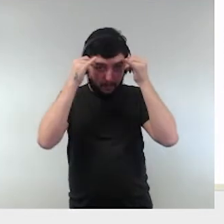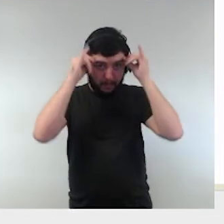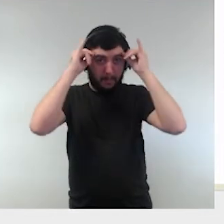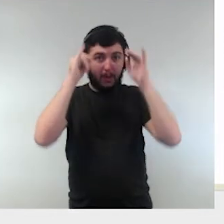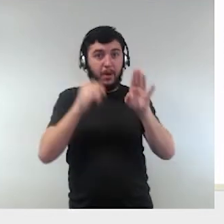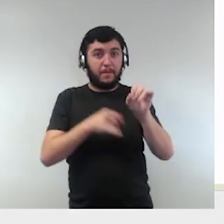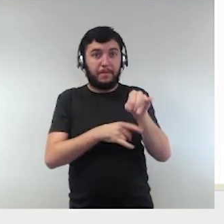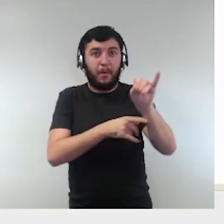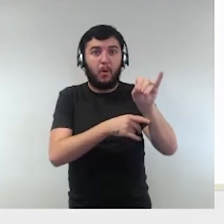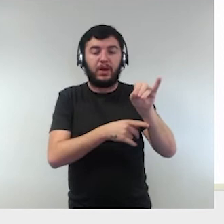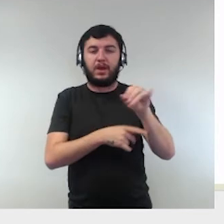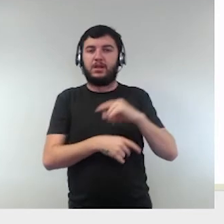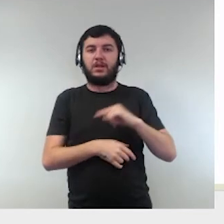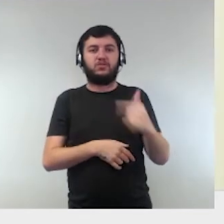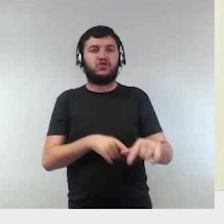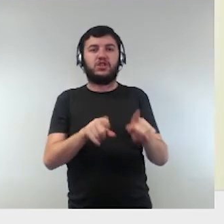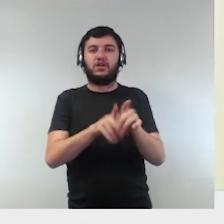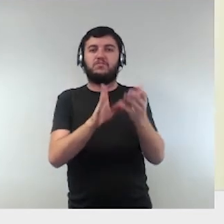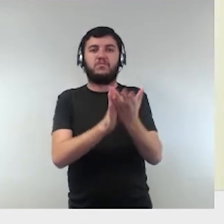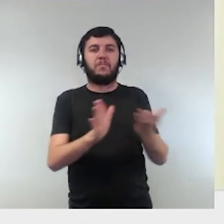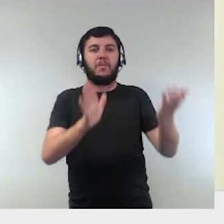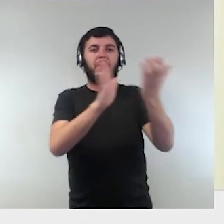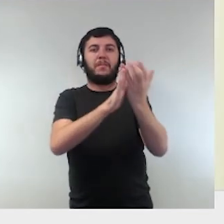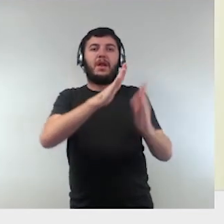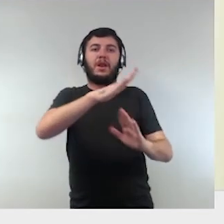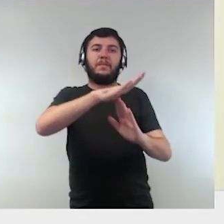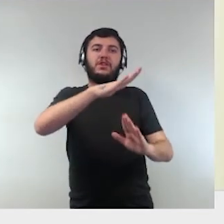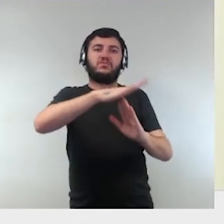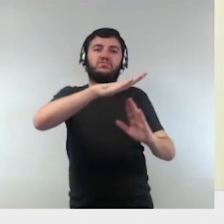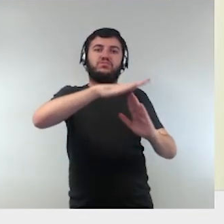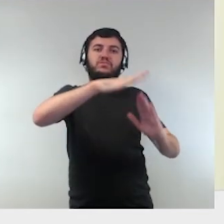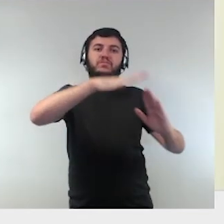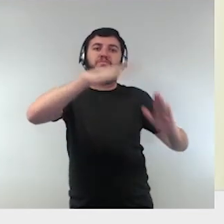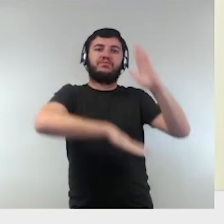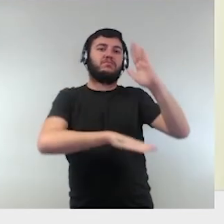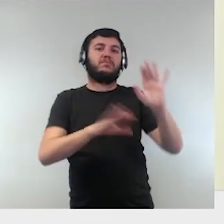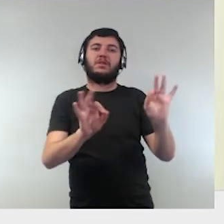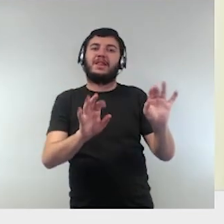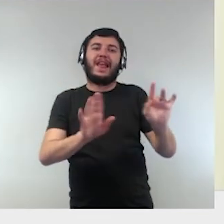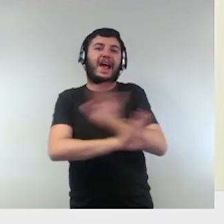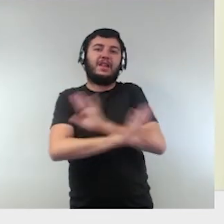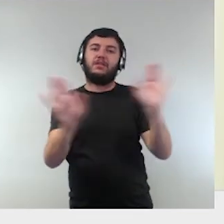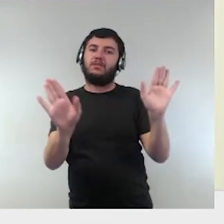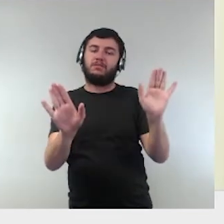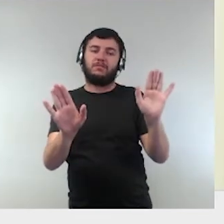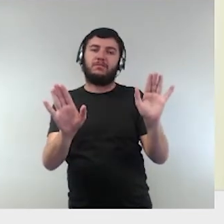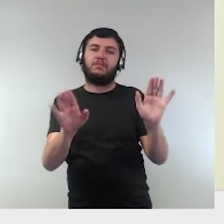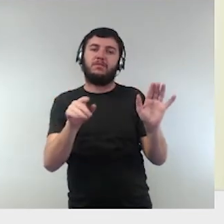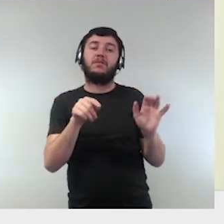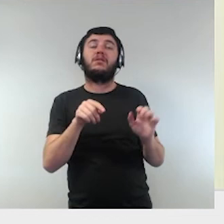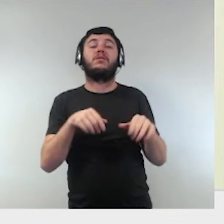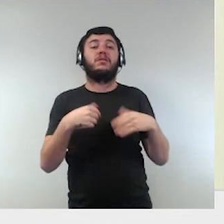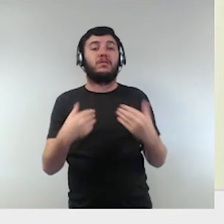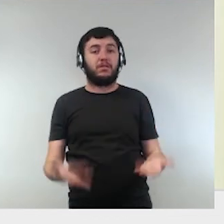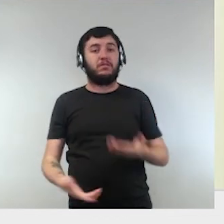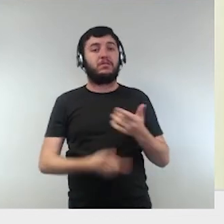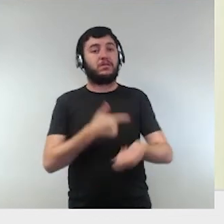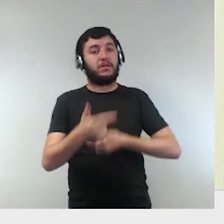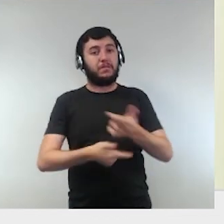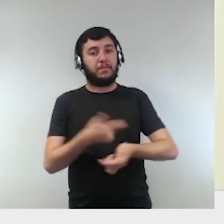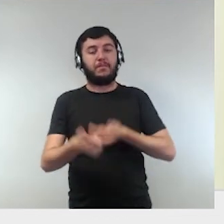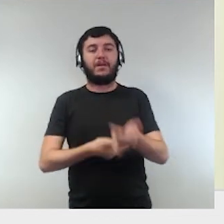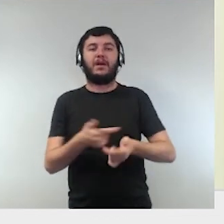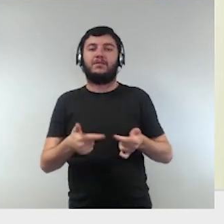amostragem, não ultrapassou o limite do ponto basal. As que trabalham, que lidam com o direito